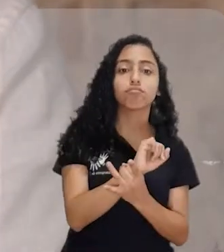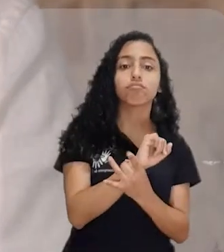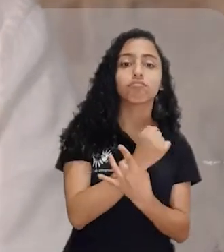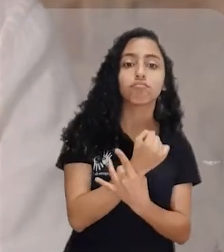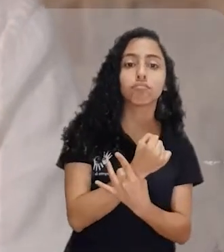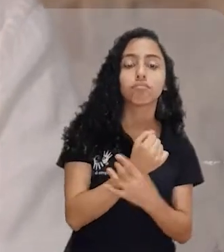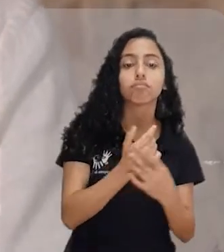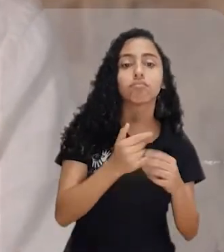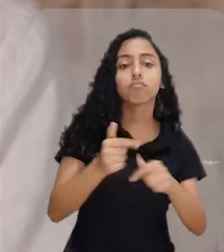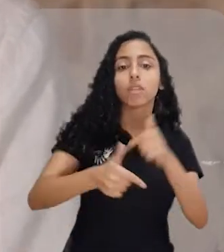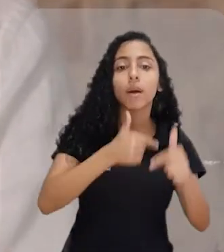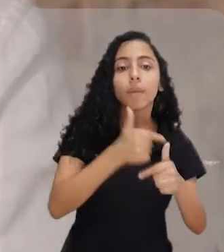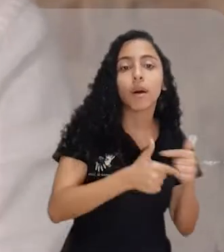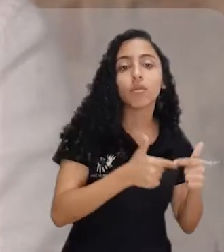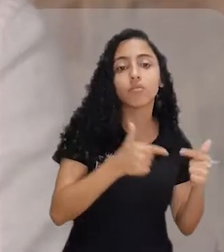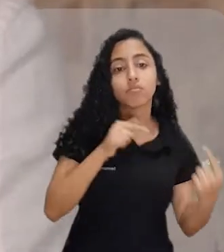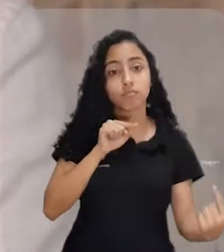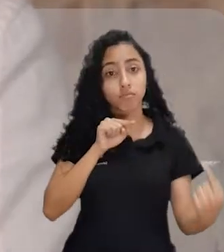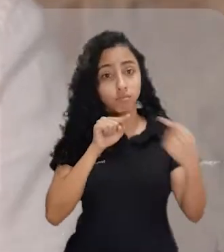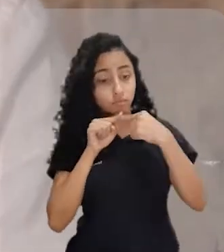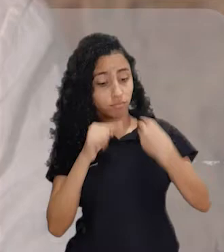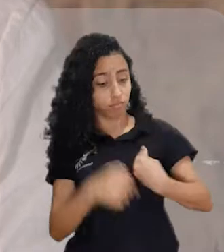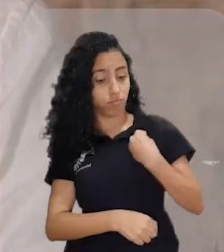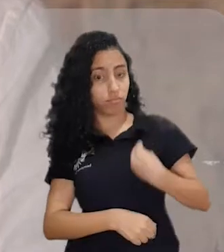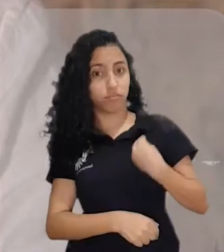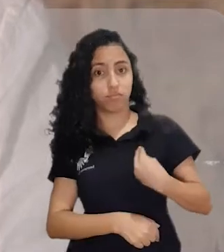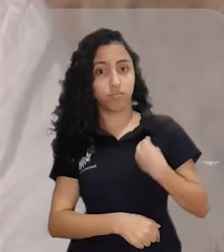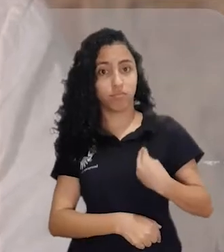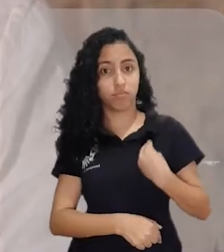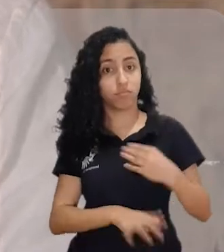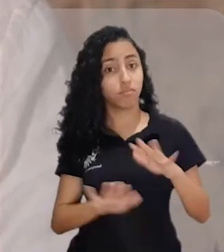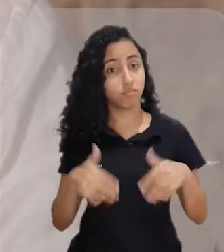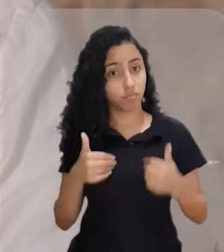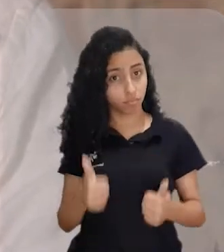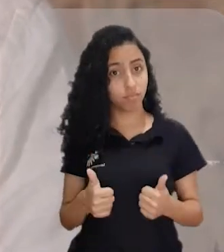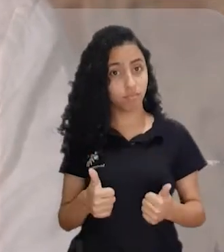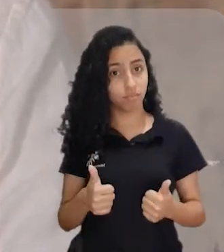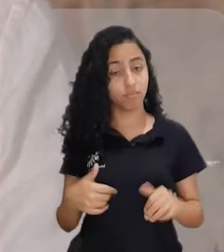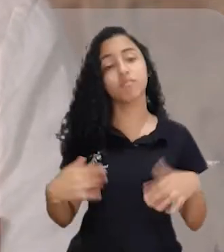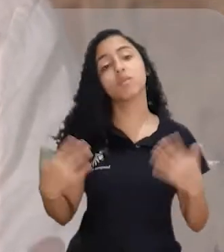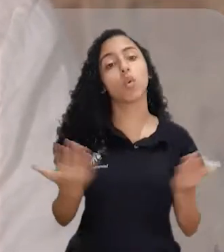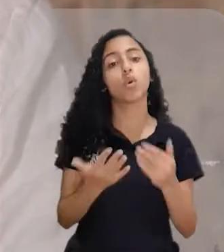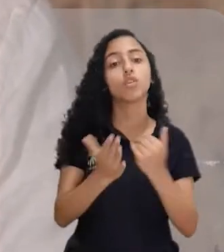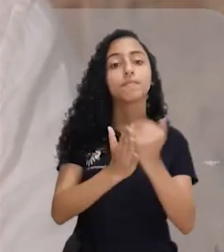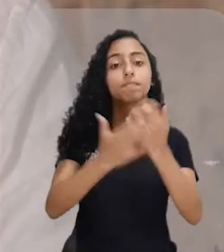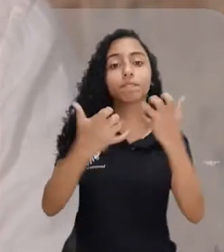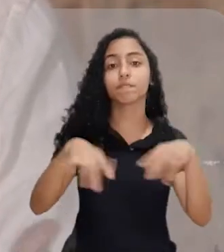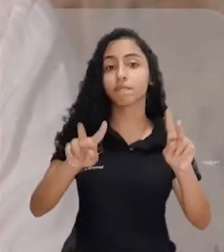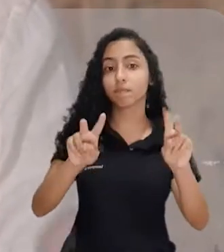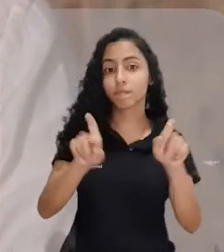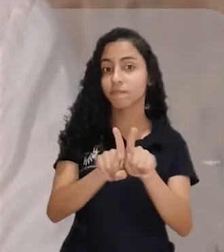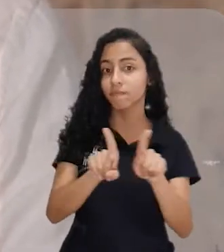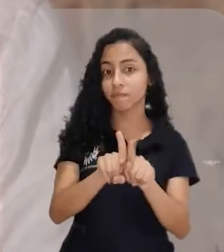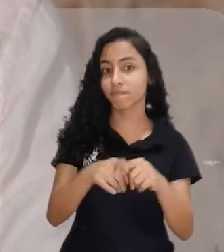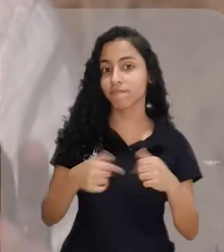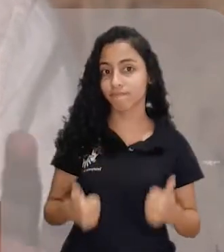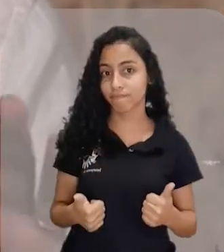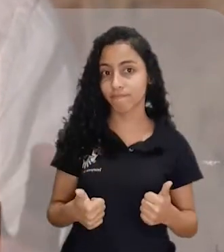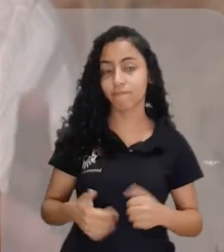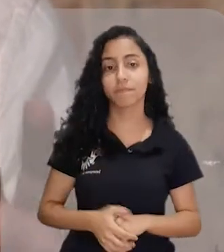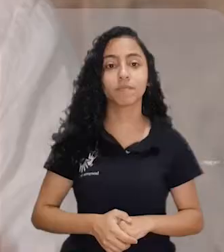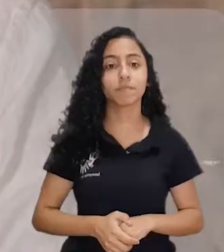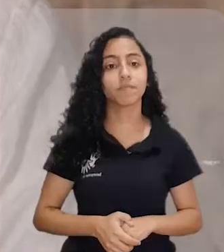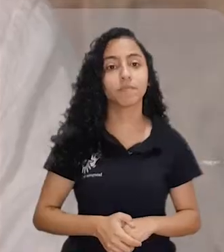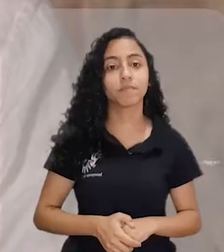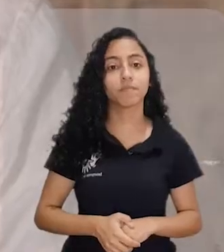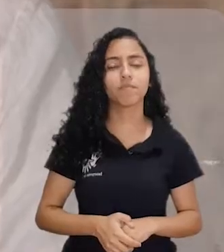ver com a garantia, então, desses serviços que estão ligados com o bem-estar da nossa vida. Então, a gente vai falar um